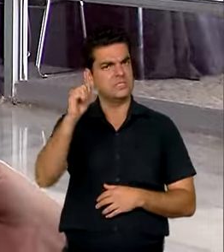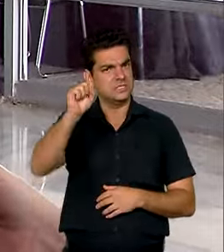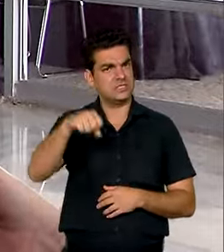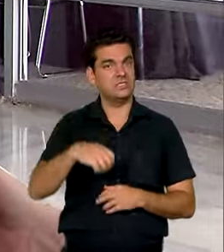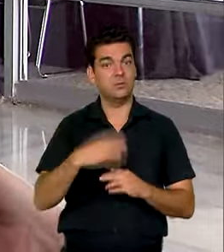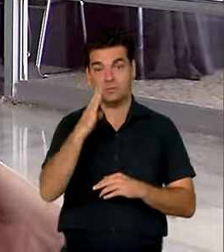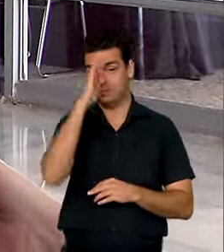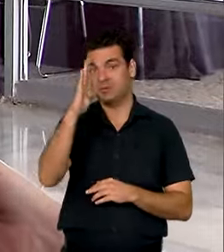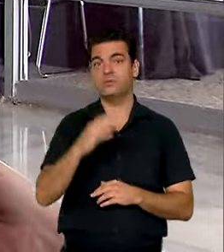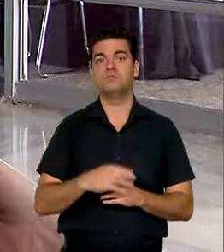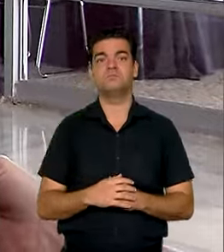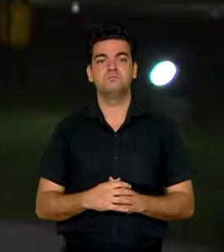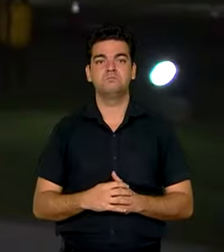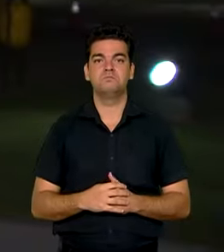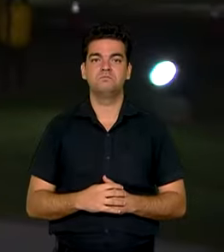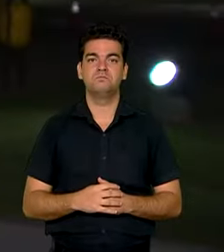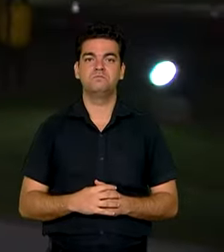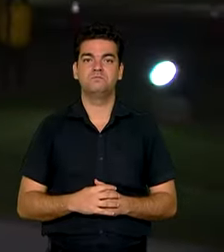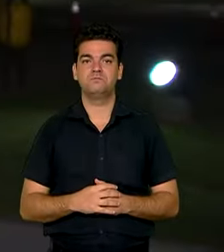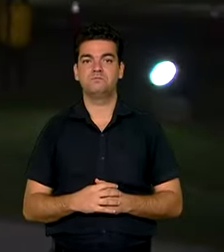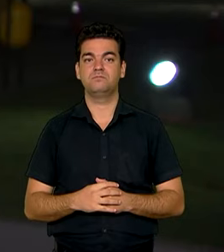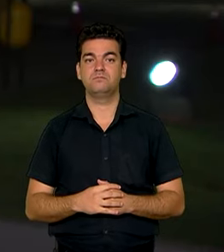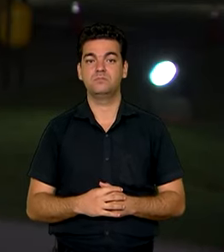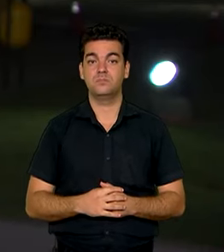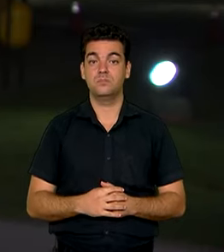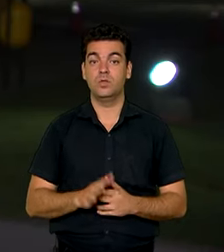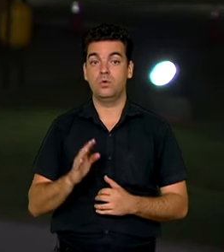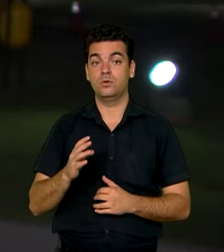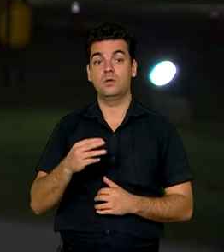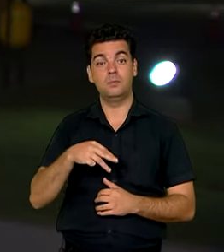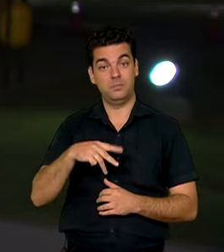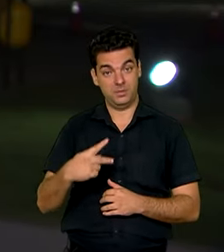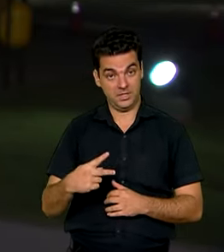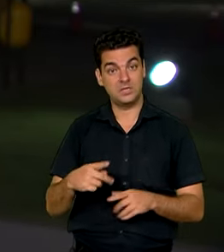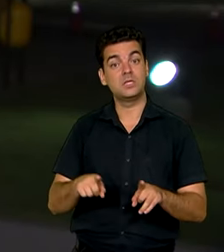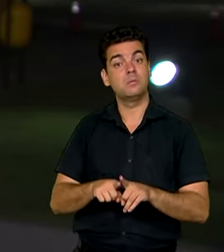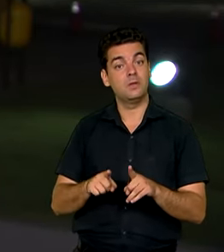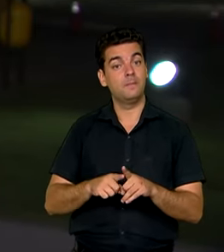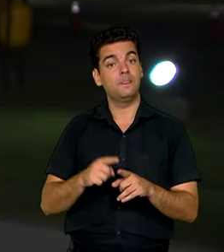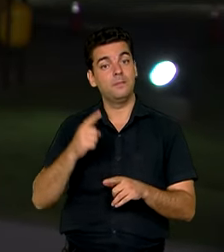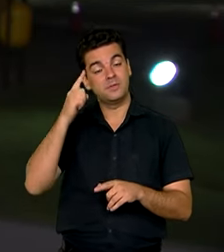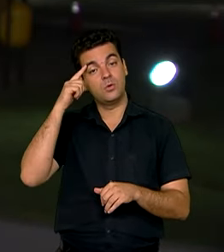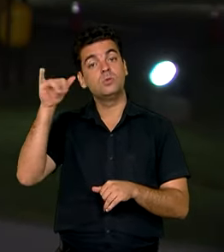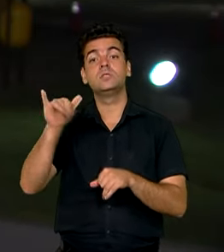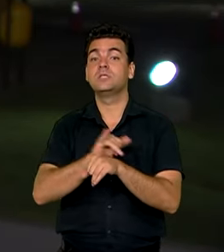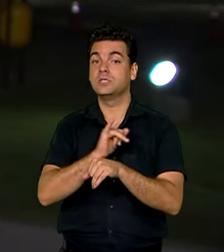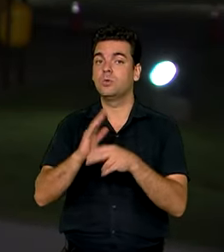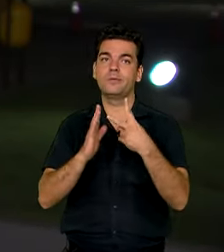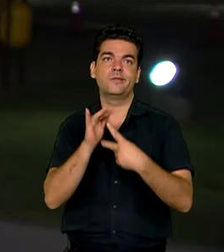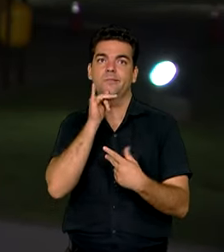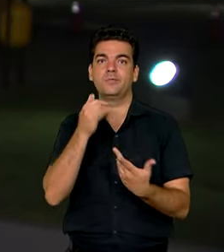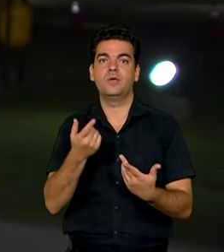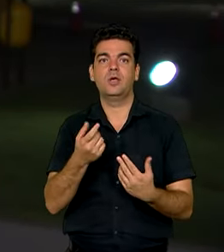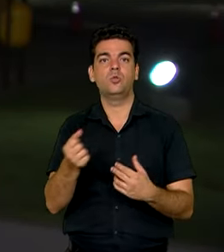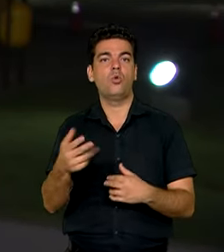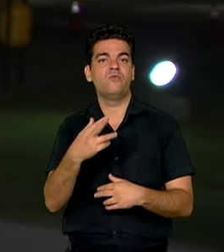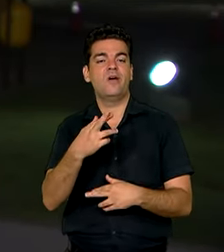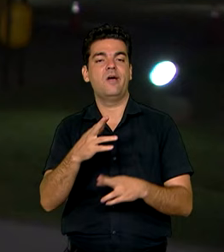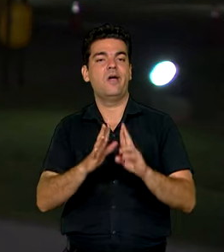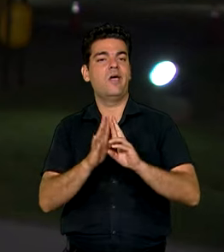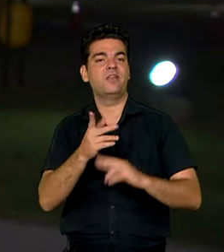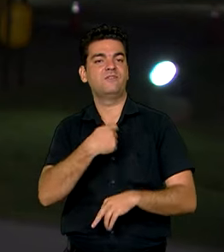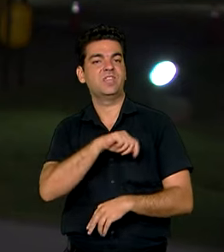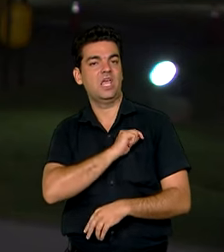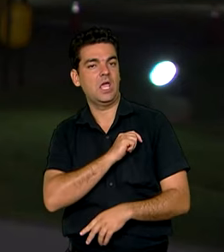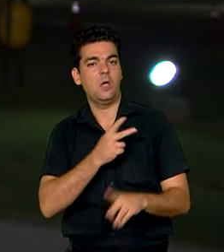é a prioridade das prioridades. Além da MP da subvenção, também são prioridades projetos como a nova regra fiscal, a lei